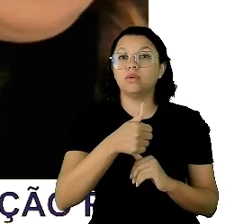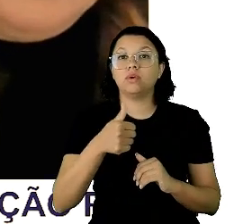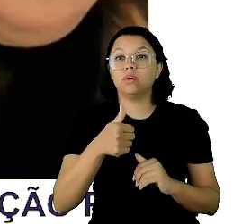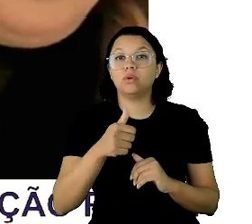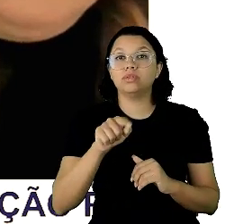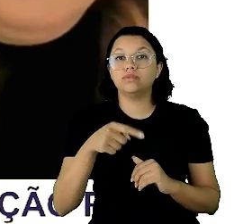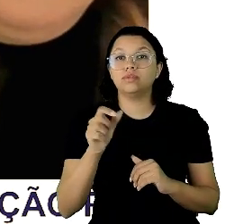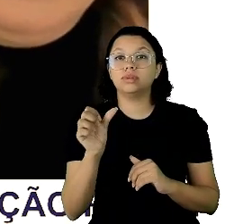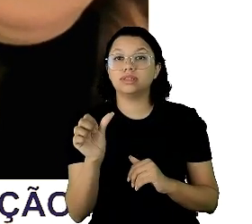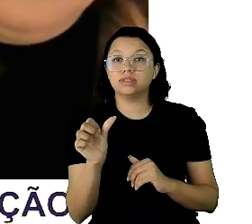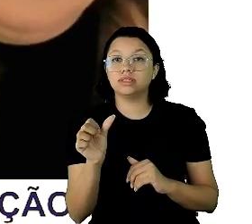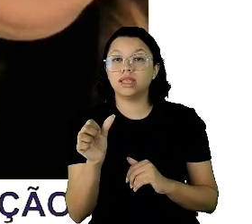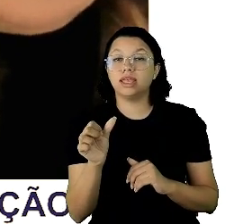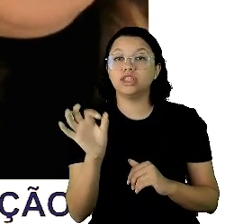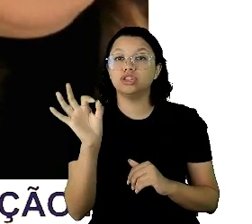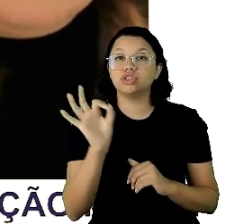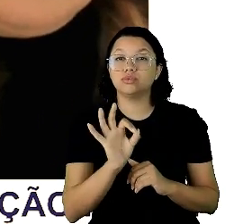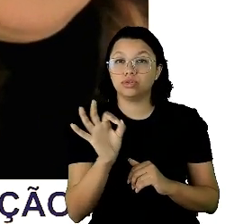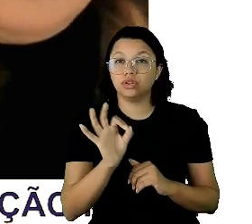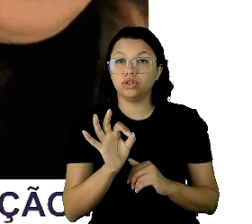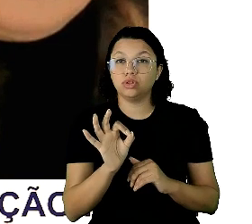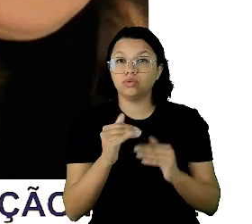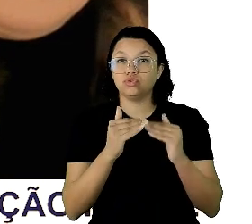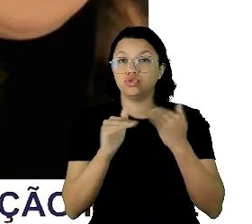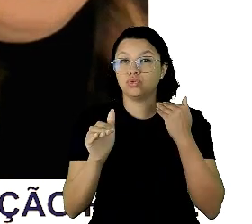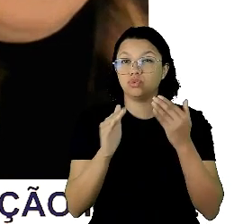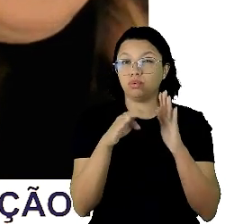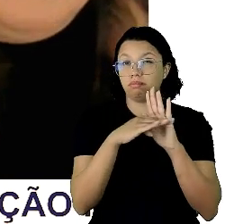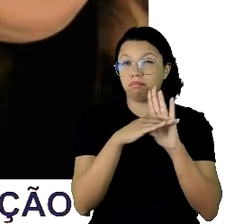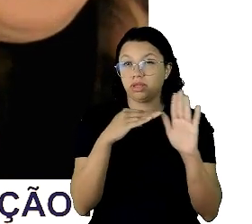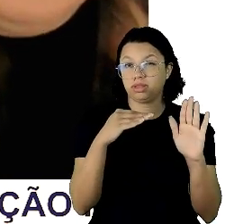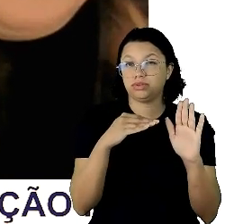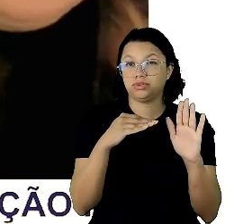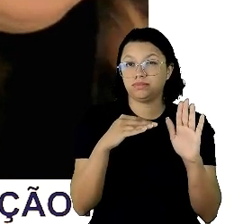11,6% discordou parcialmente.